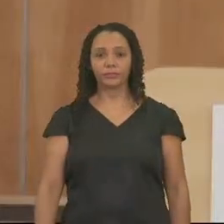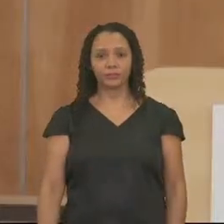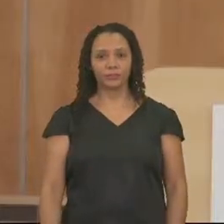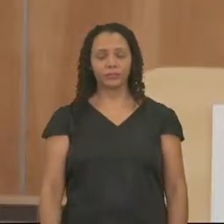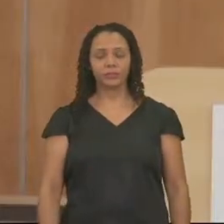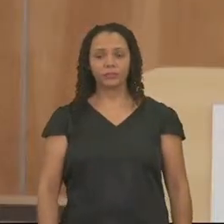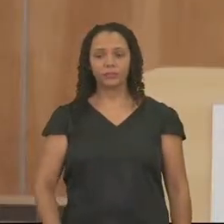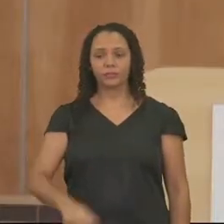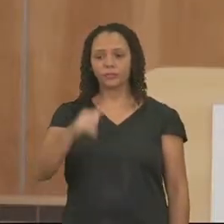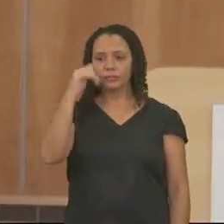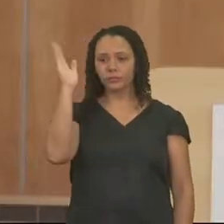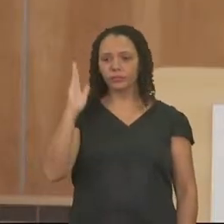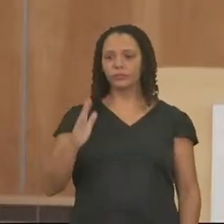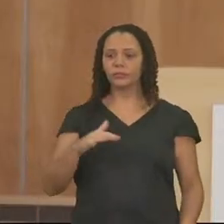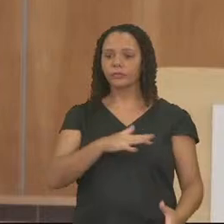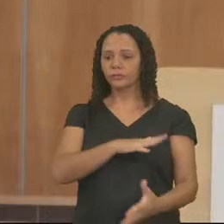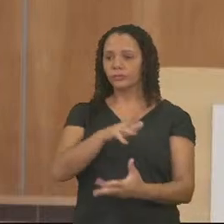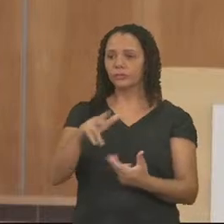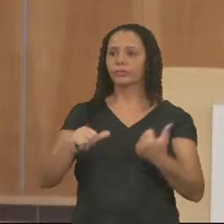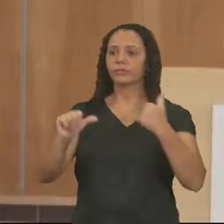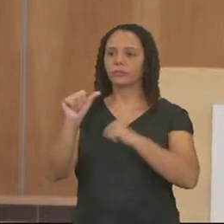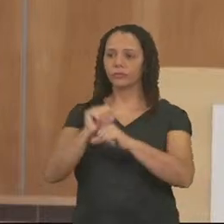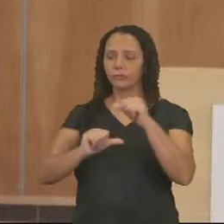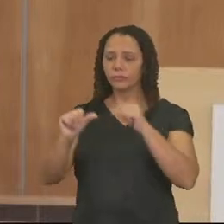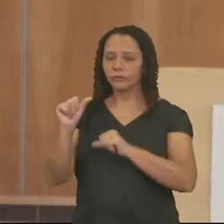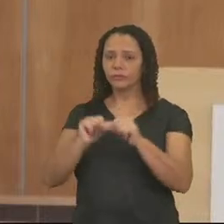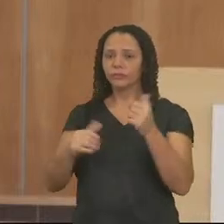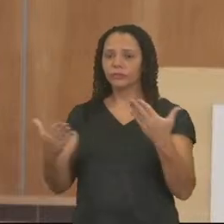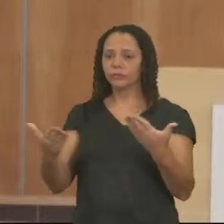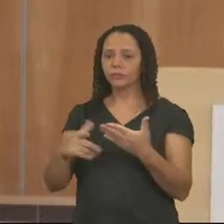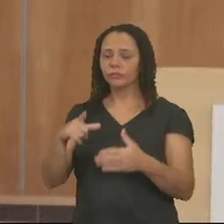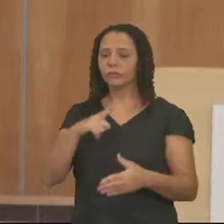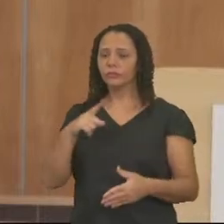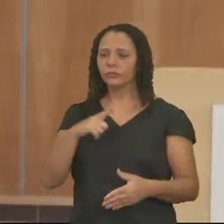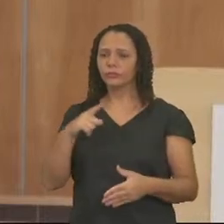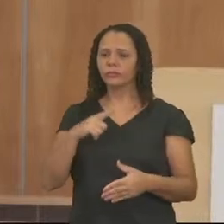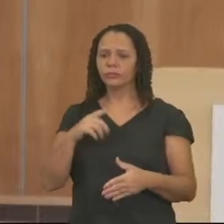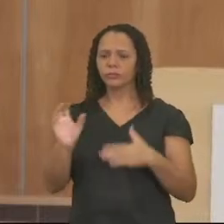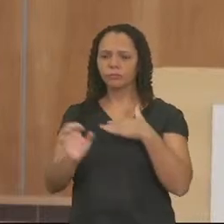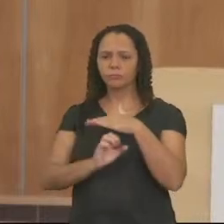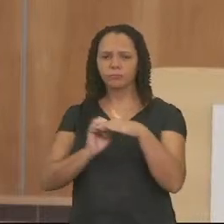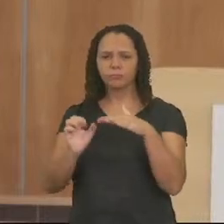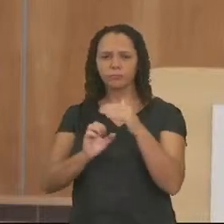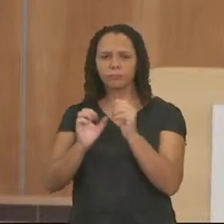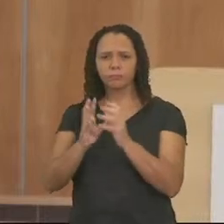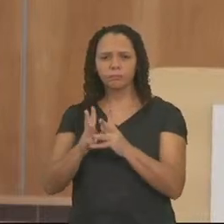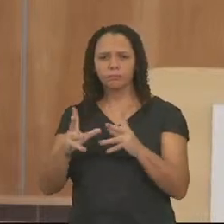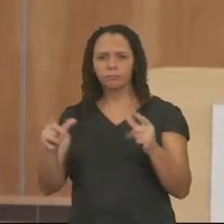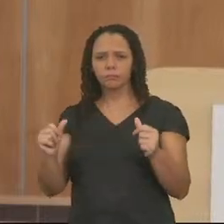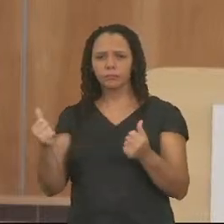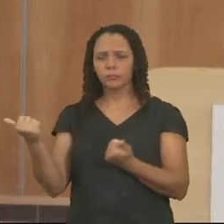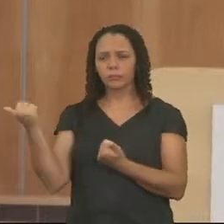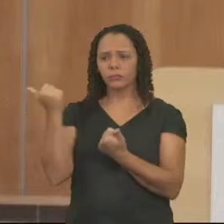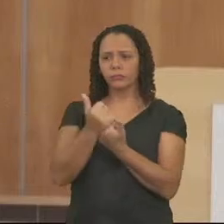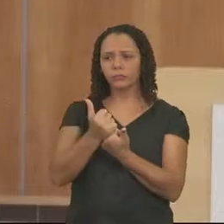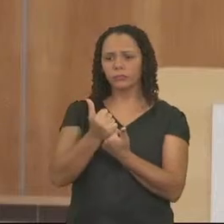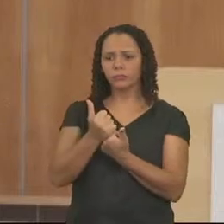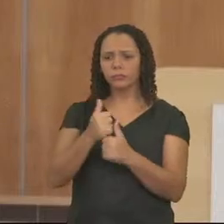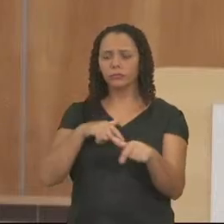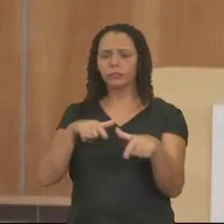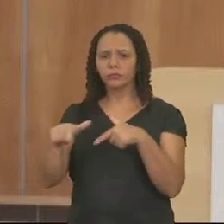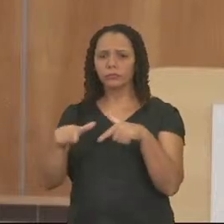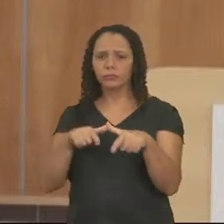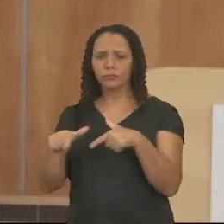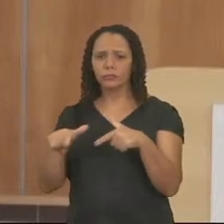O Brasil e o mundo passam por uma profunda mudança. Hoje a gente tem uma desindustrialização que é substituída pelo setor de